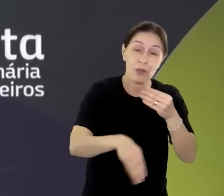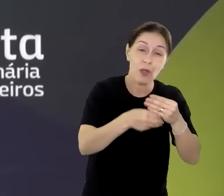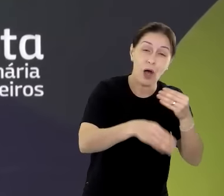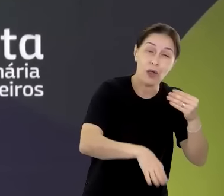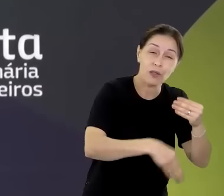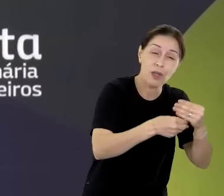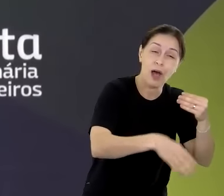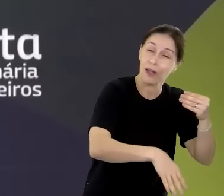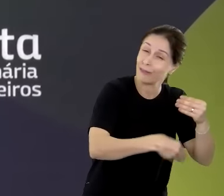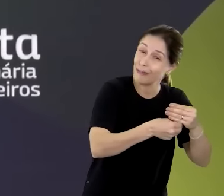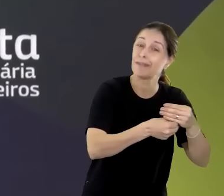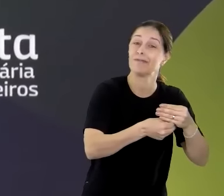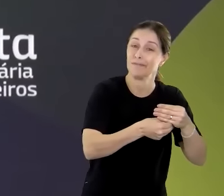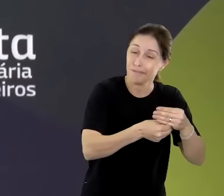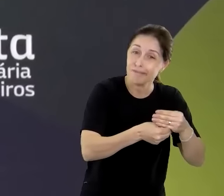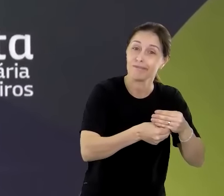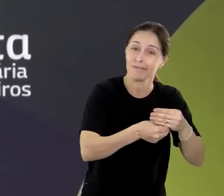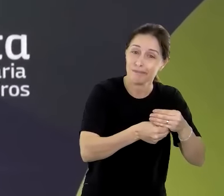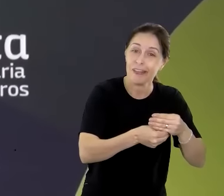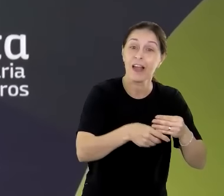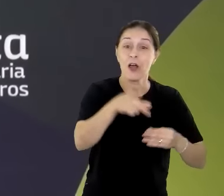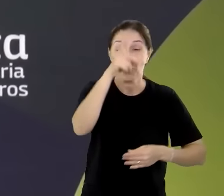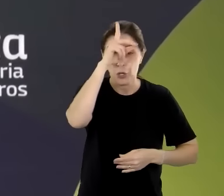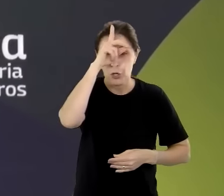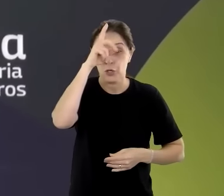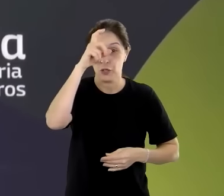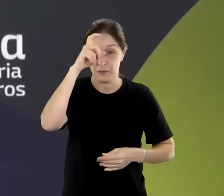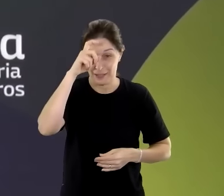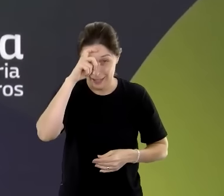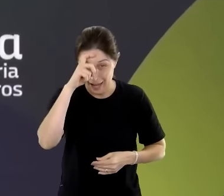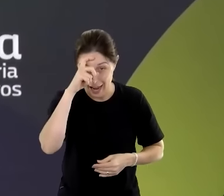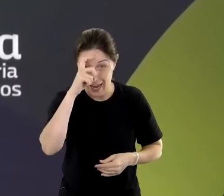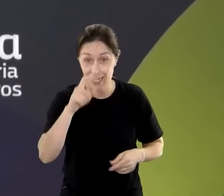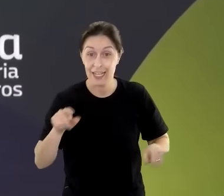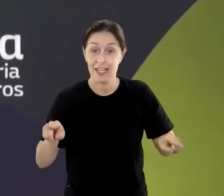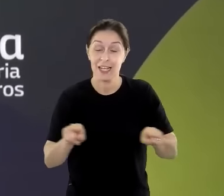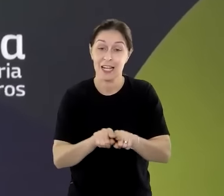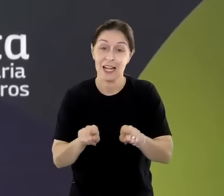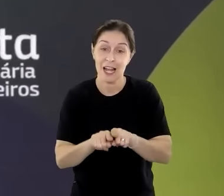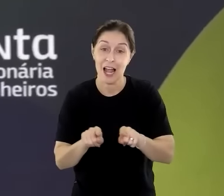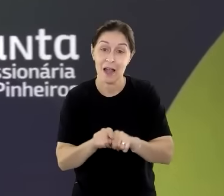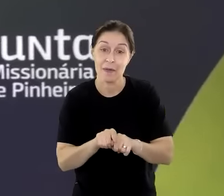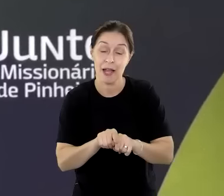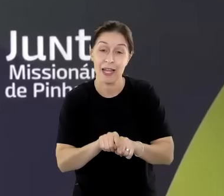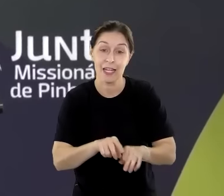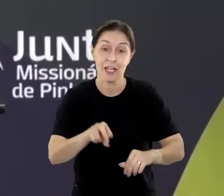Os hospitais e os cemitérios estão semeados pelas vítimas da ansiedade.